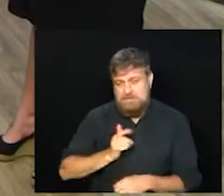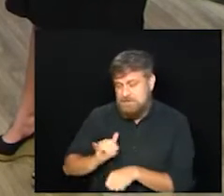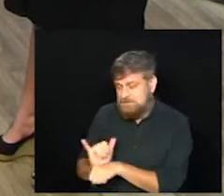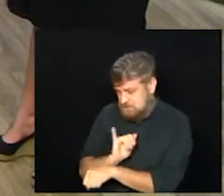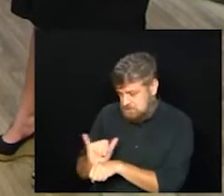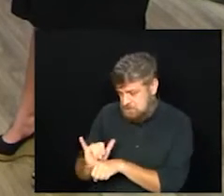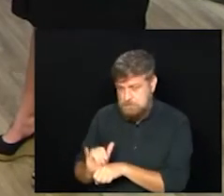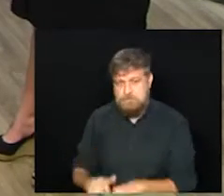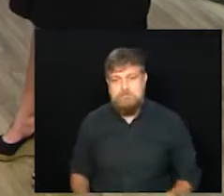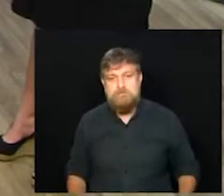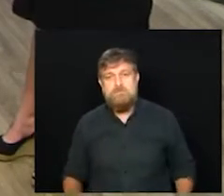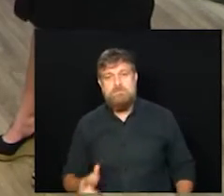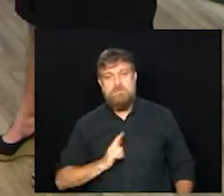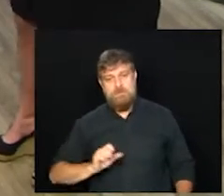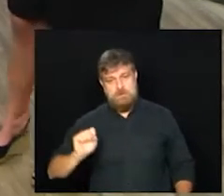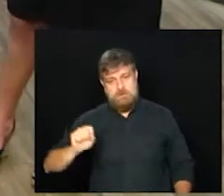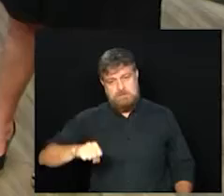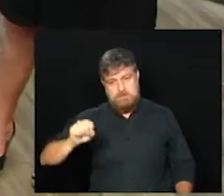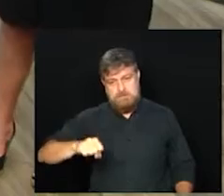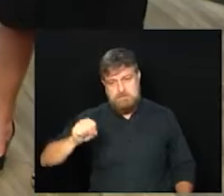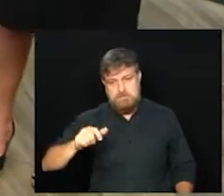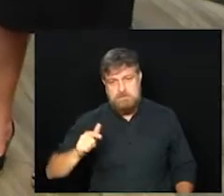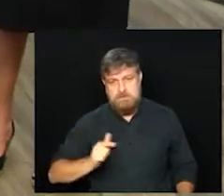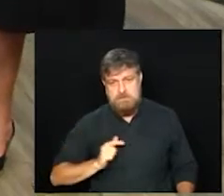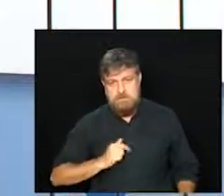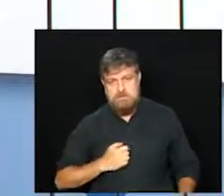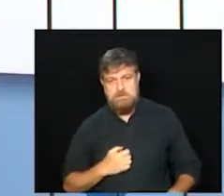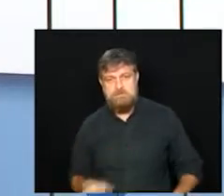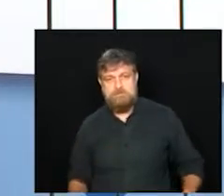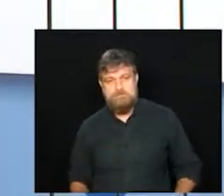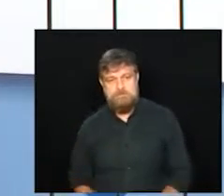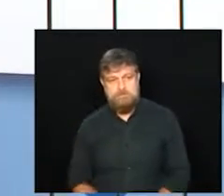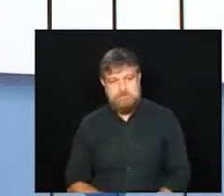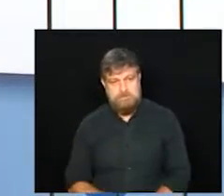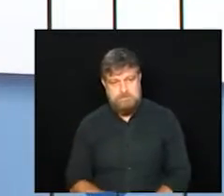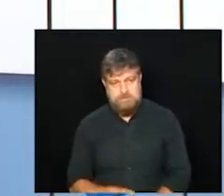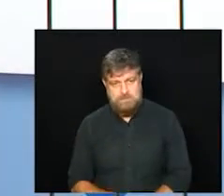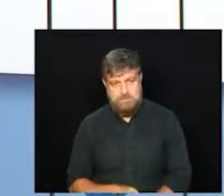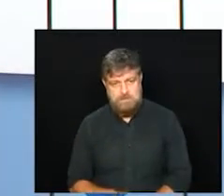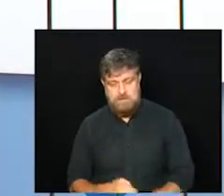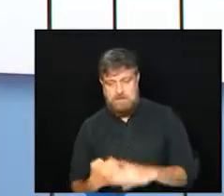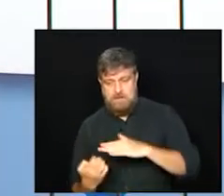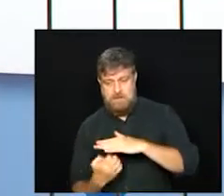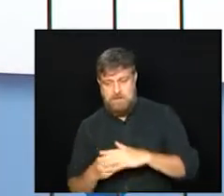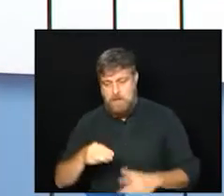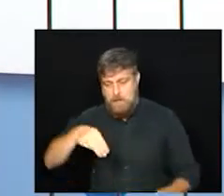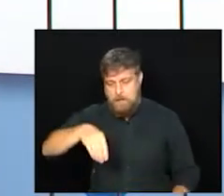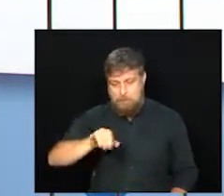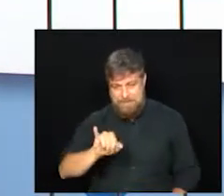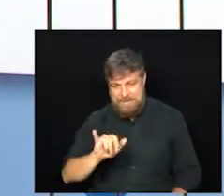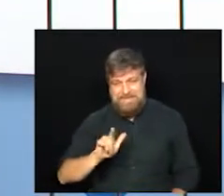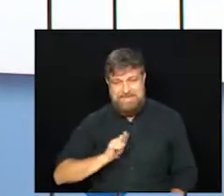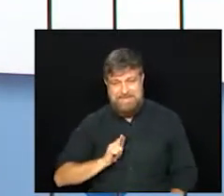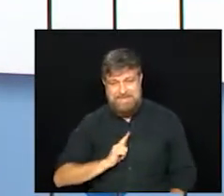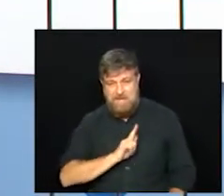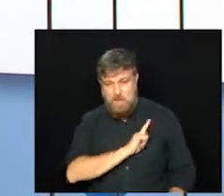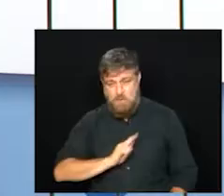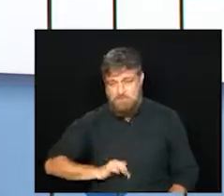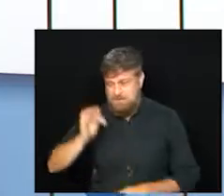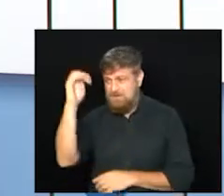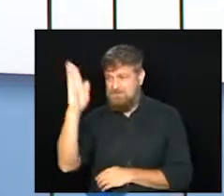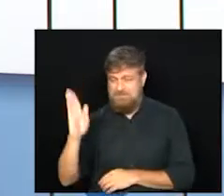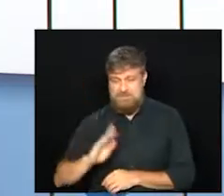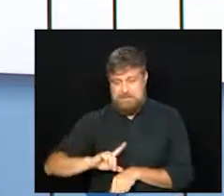alternativa? Olha, tem sim. Esse é para o microempreendedor que está com as taxas com o governo federal